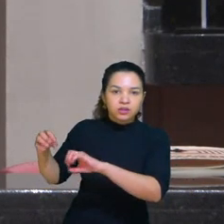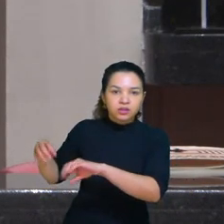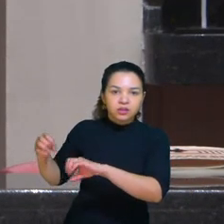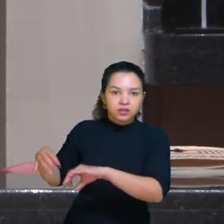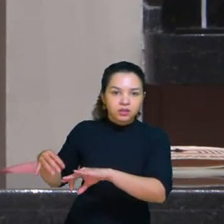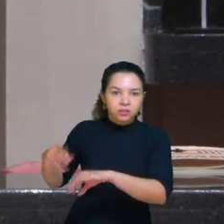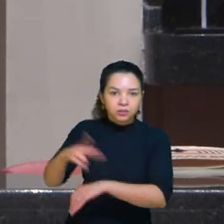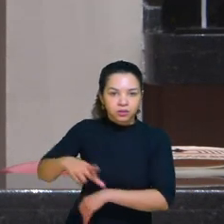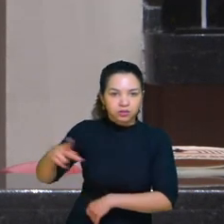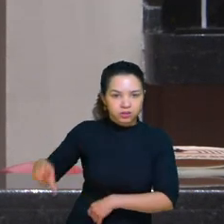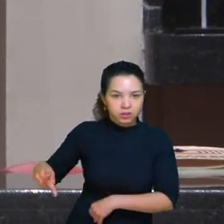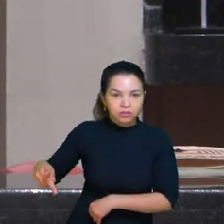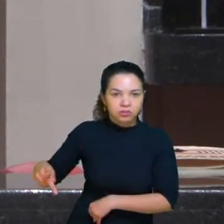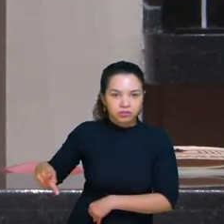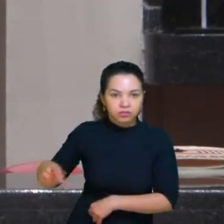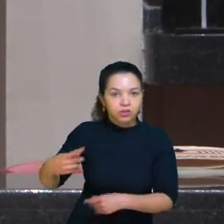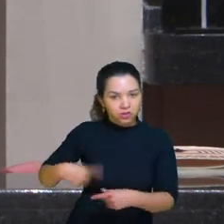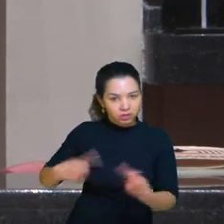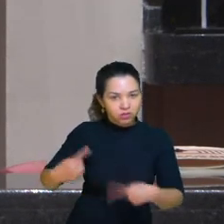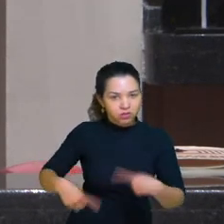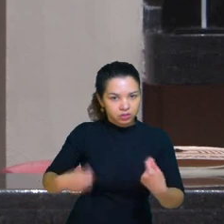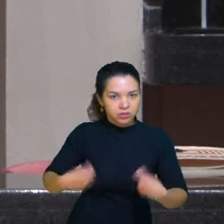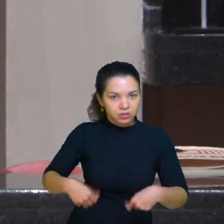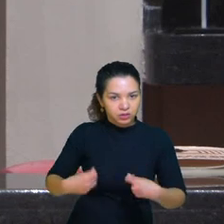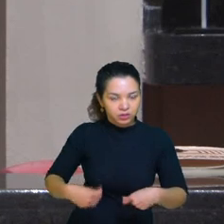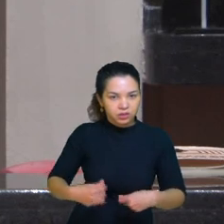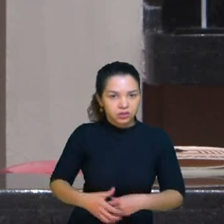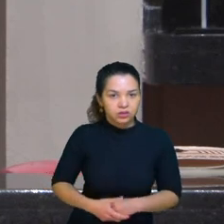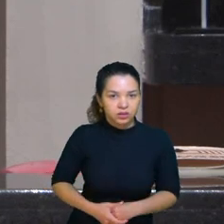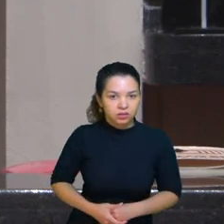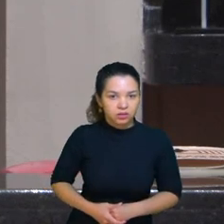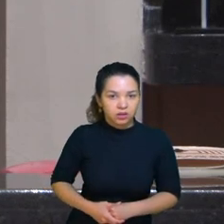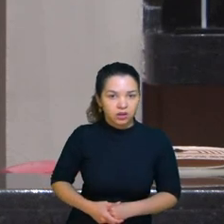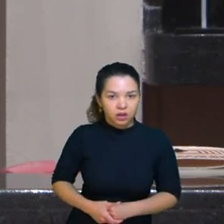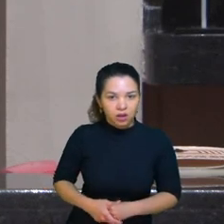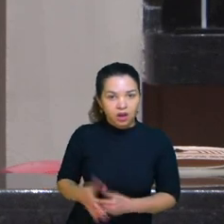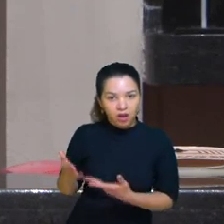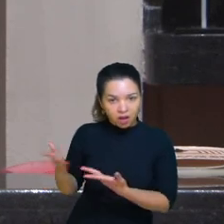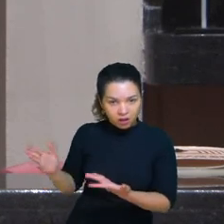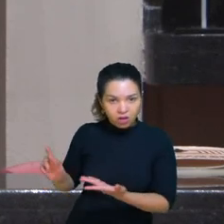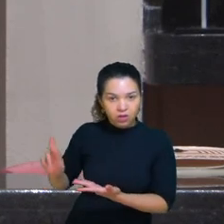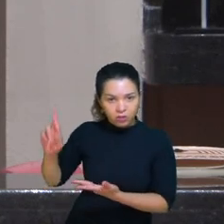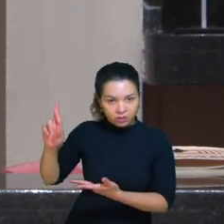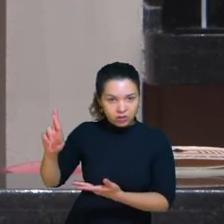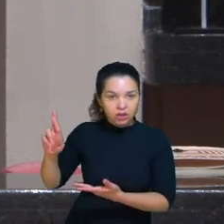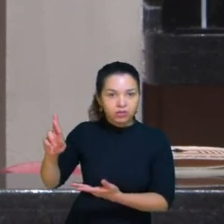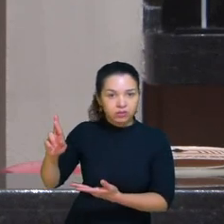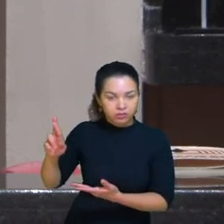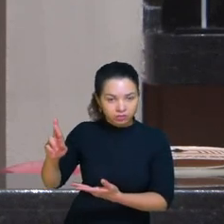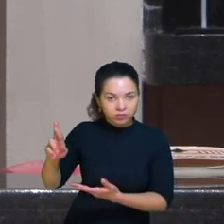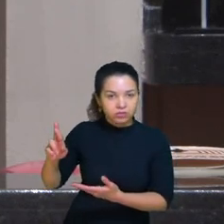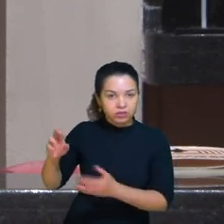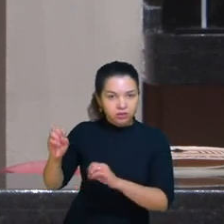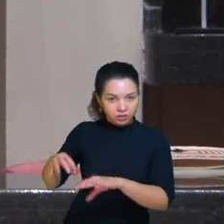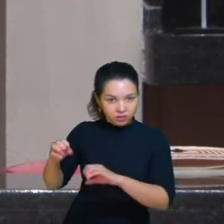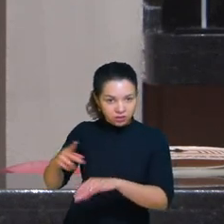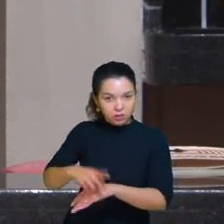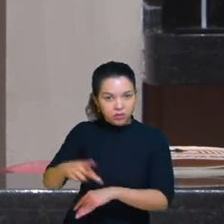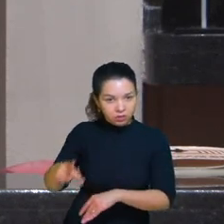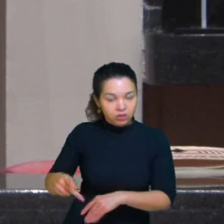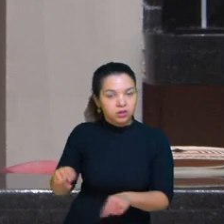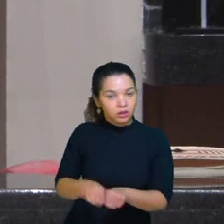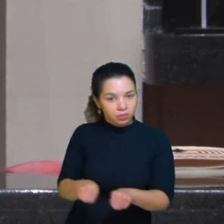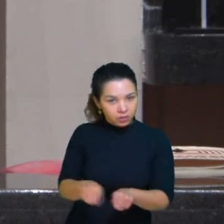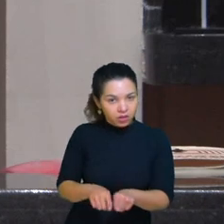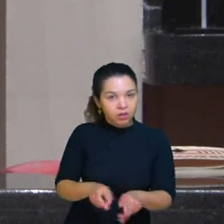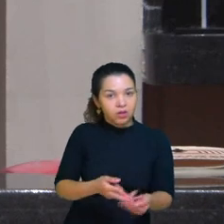tá formando né E quem tá formando é responsável também pelos indicadores que a gente tem então é um debate